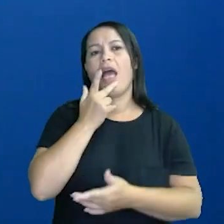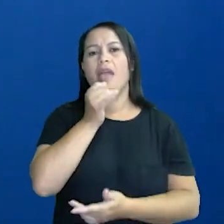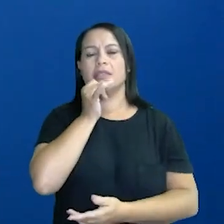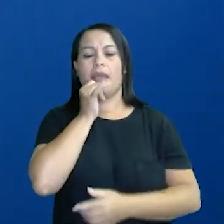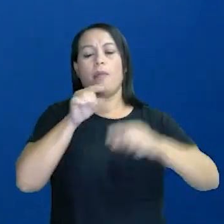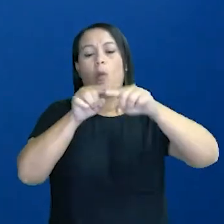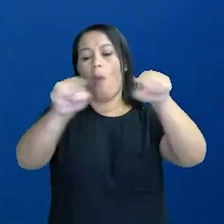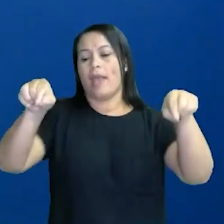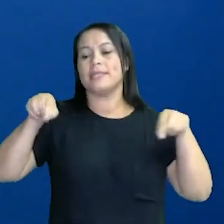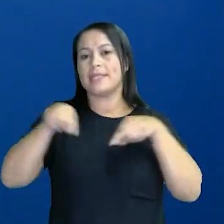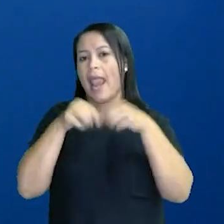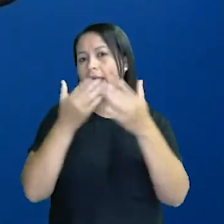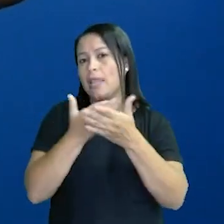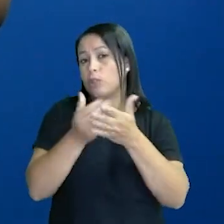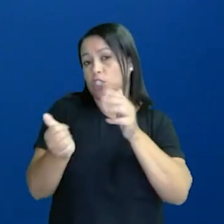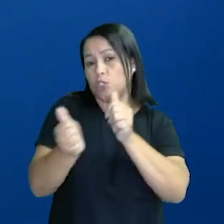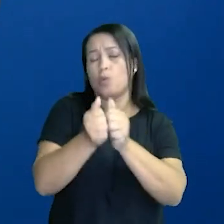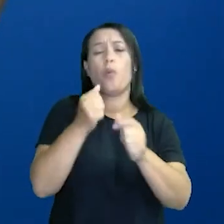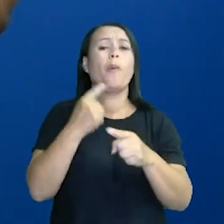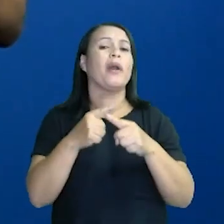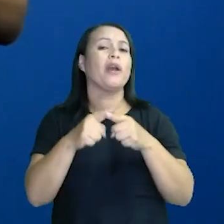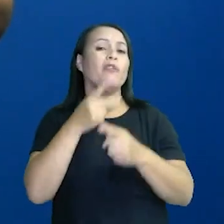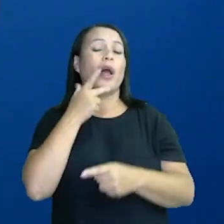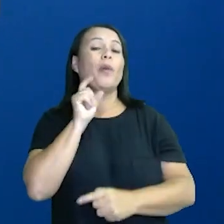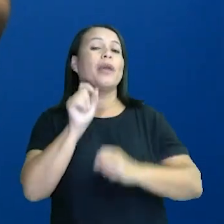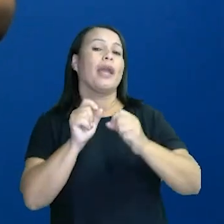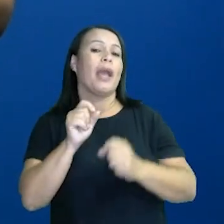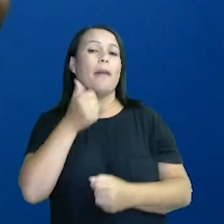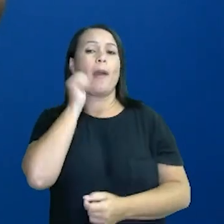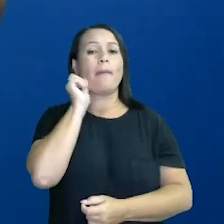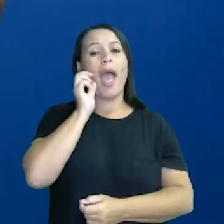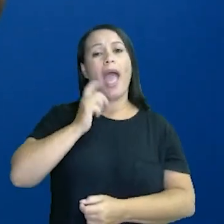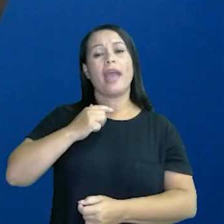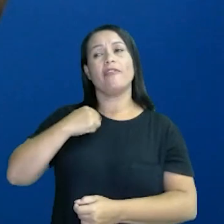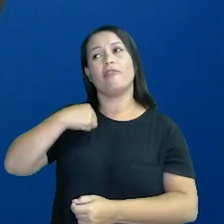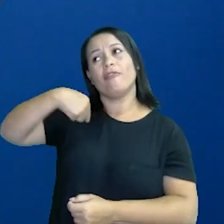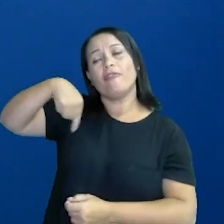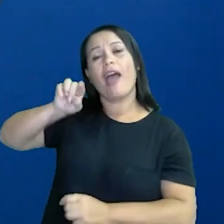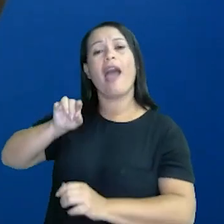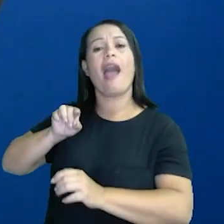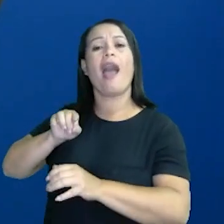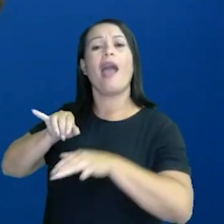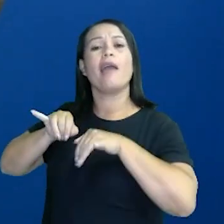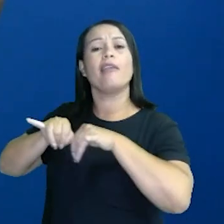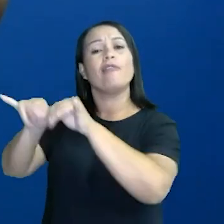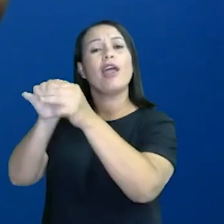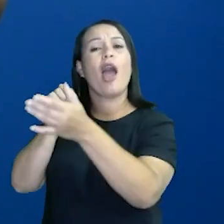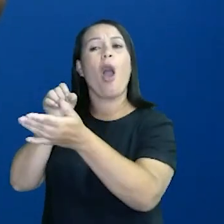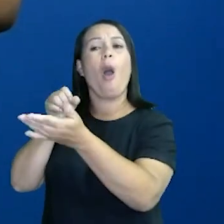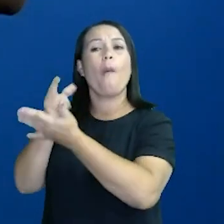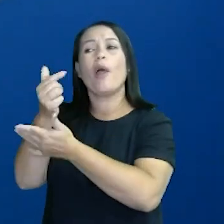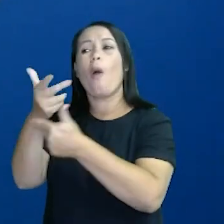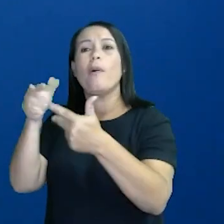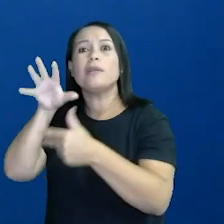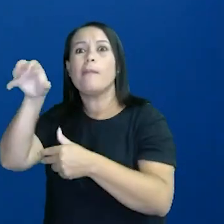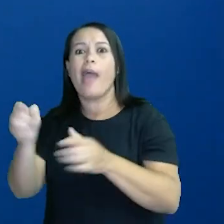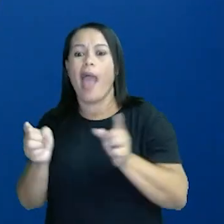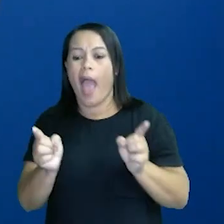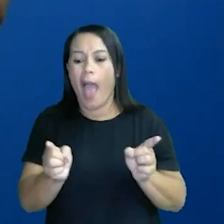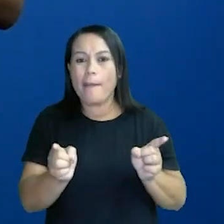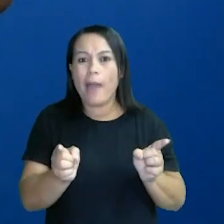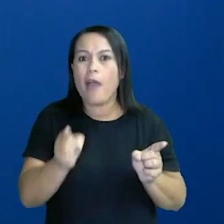na sala de aula, quando a gente tá junto, que eu digo o seguinte, né? Às vezes a nossa mãe vai no comércio e traz aquela barra de chocolate pra gente, vai assim,